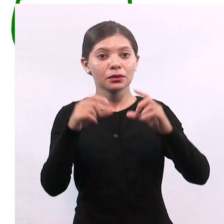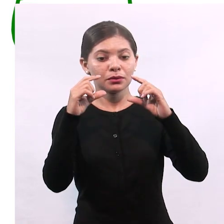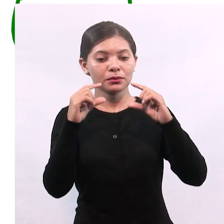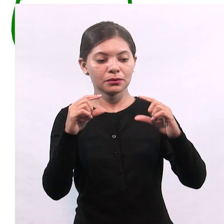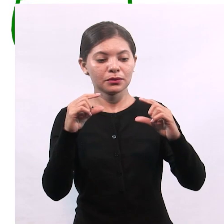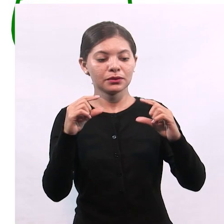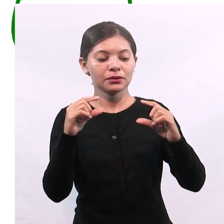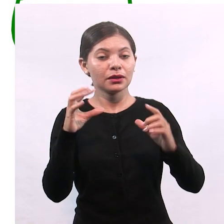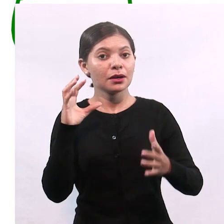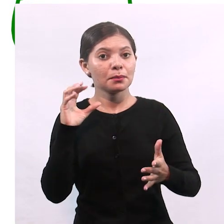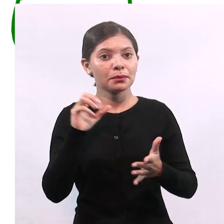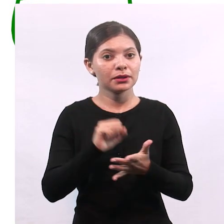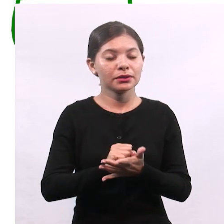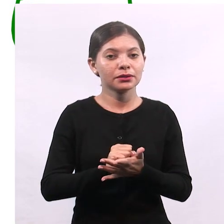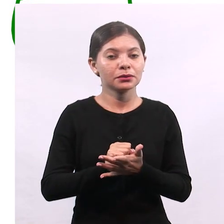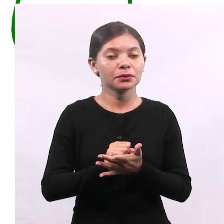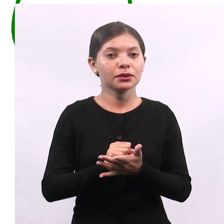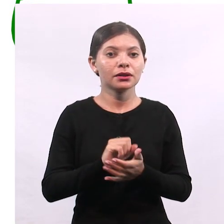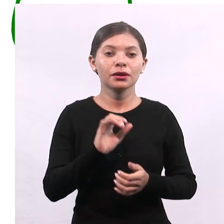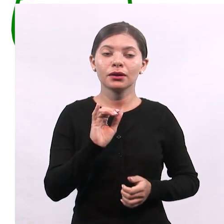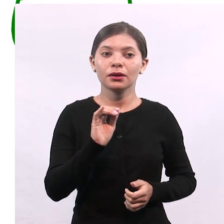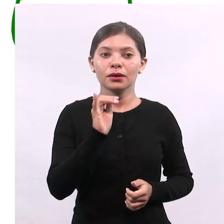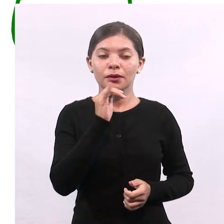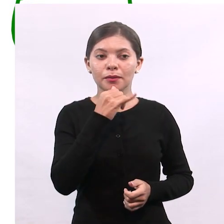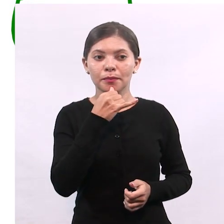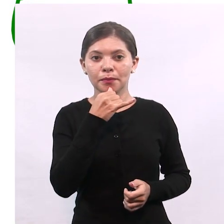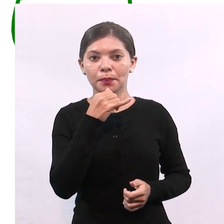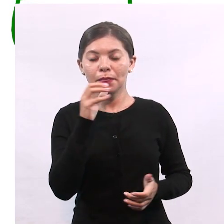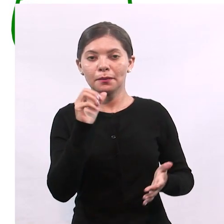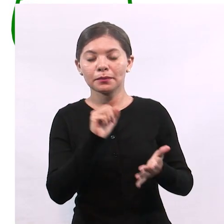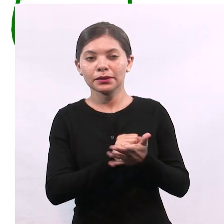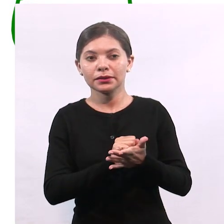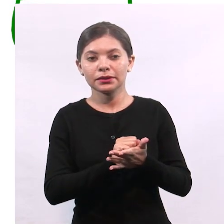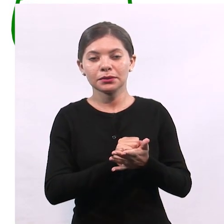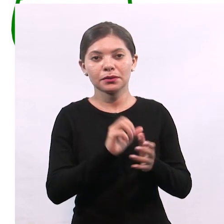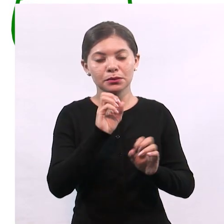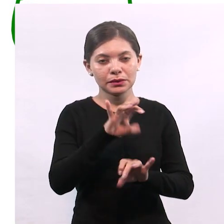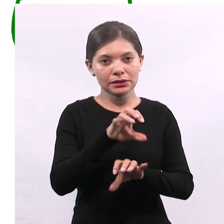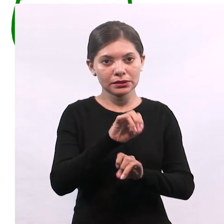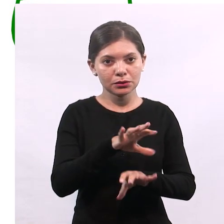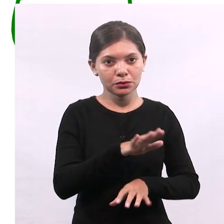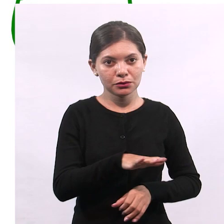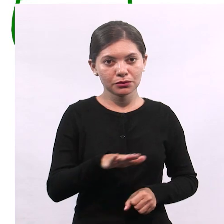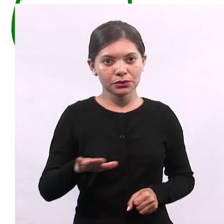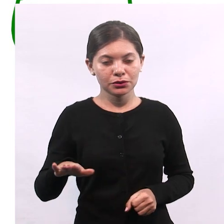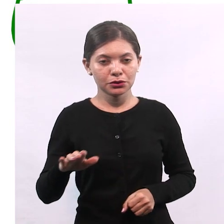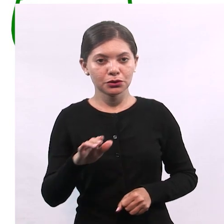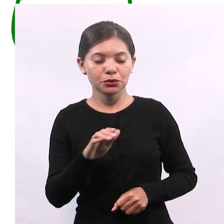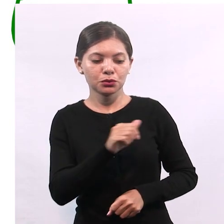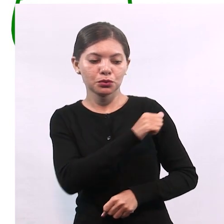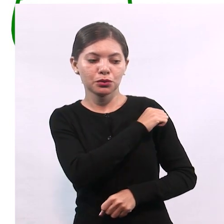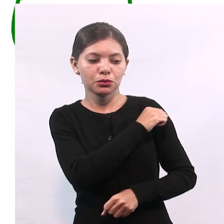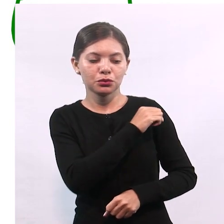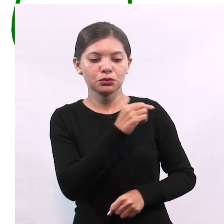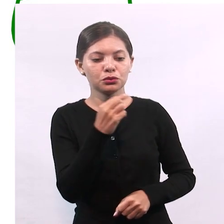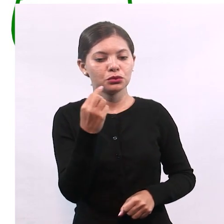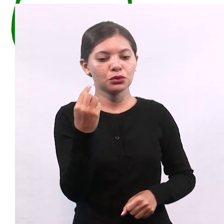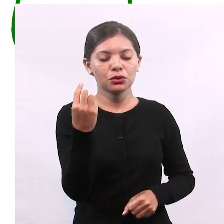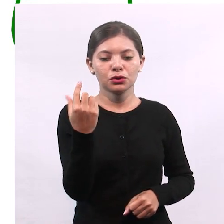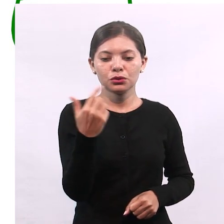de matrícula a desculpa matrícula na educação do Ensino Infantil Eu tenho um aluno matriculado dois três só valores